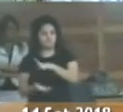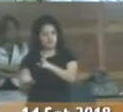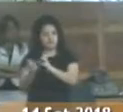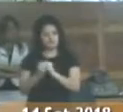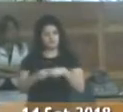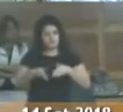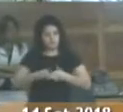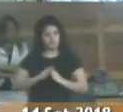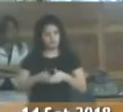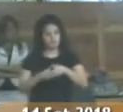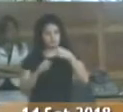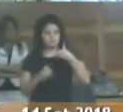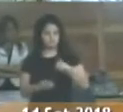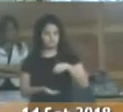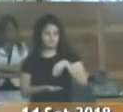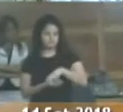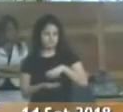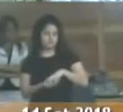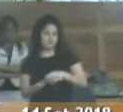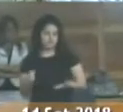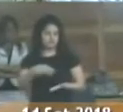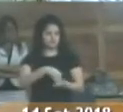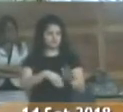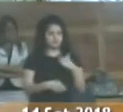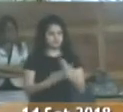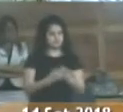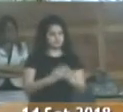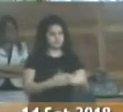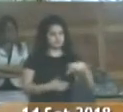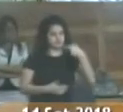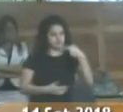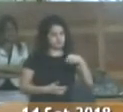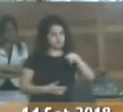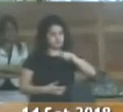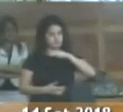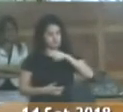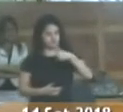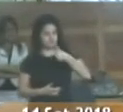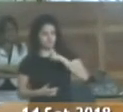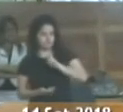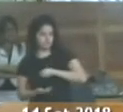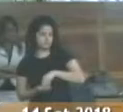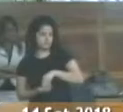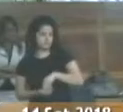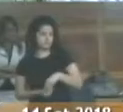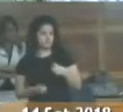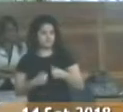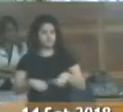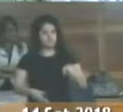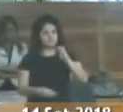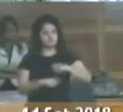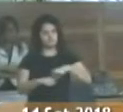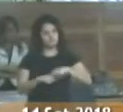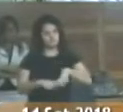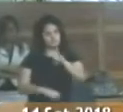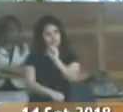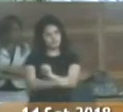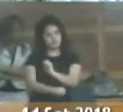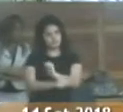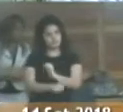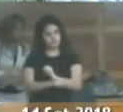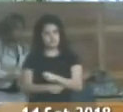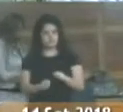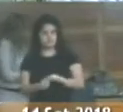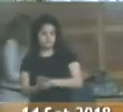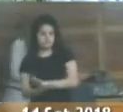às 6 da manhã, chega na escola às 7h15 e fica sentada sem fazer nada ou fazendo